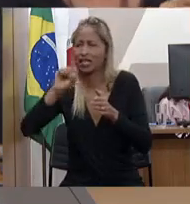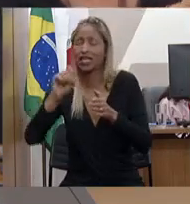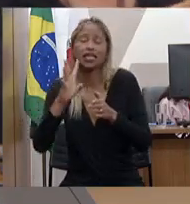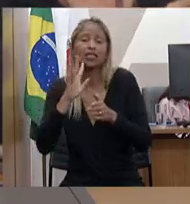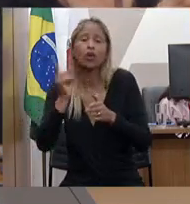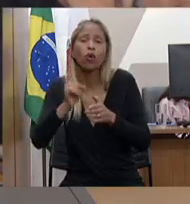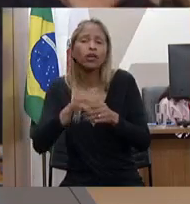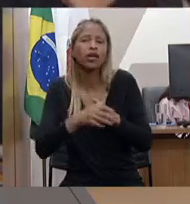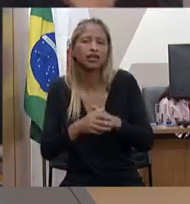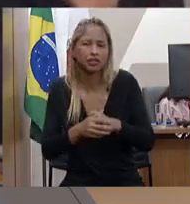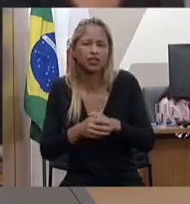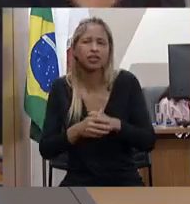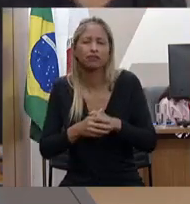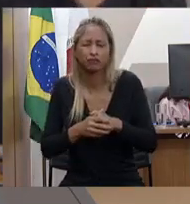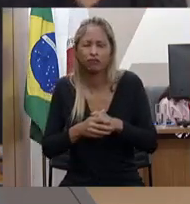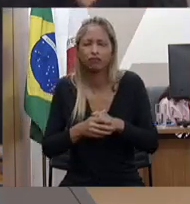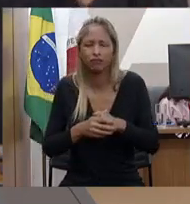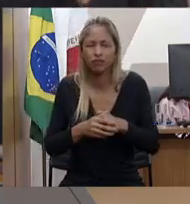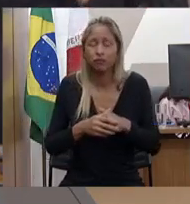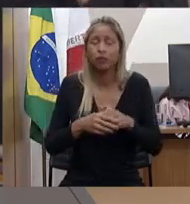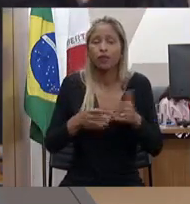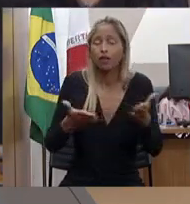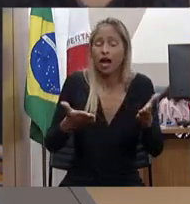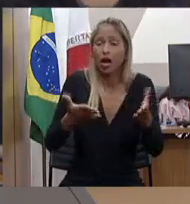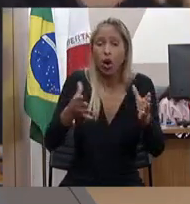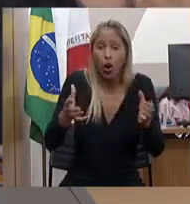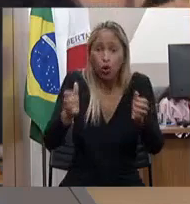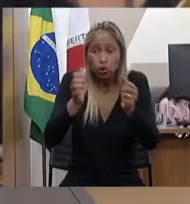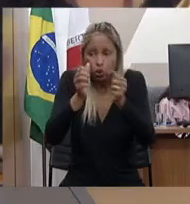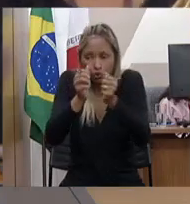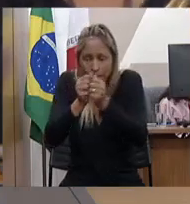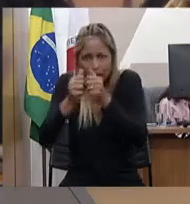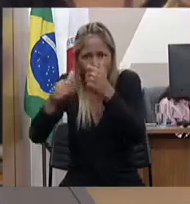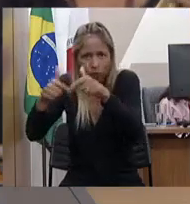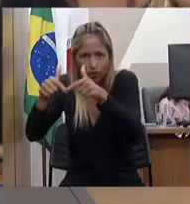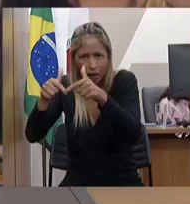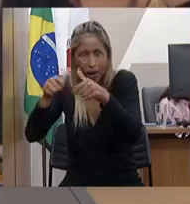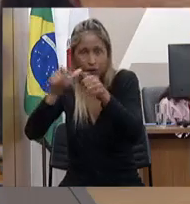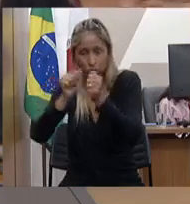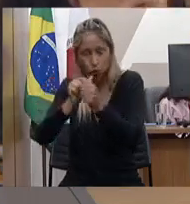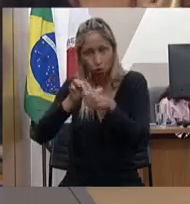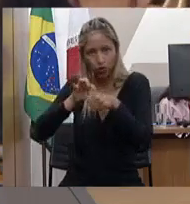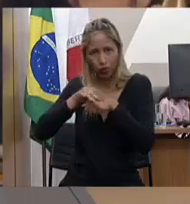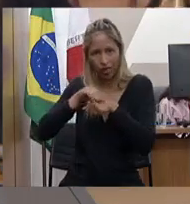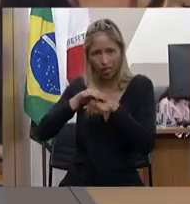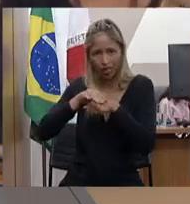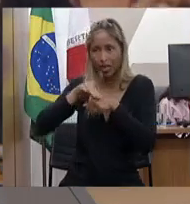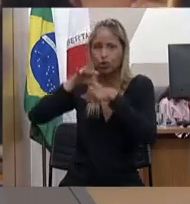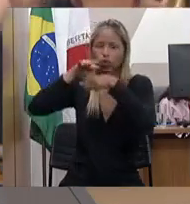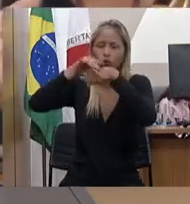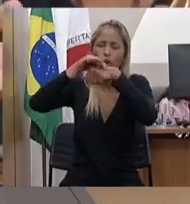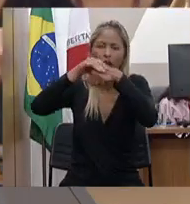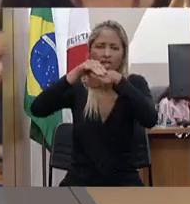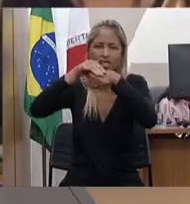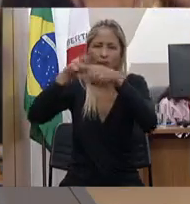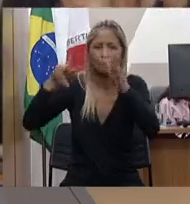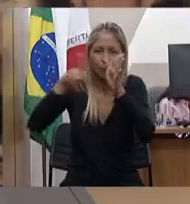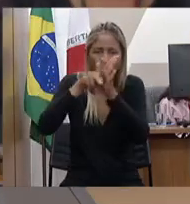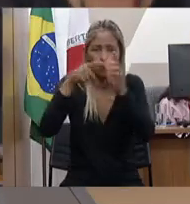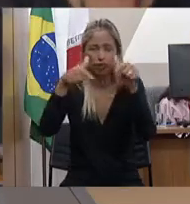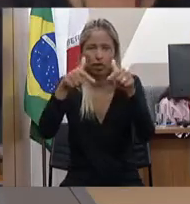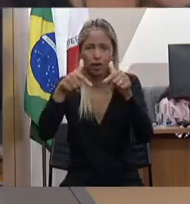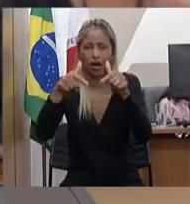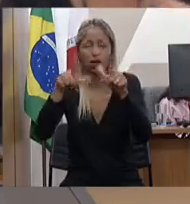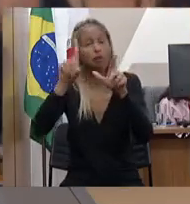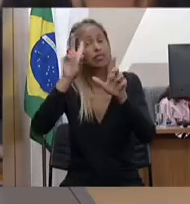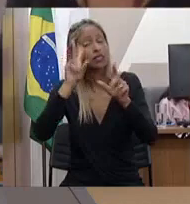passando e não sabe vincular ou juntar o trabalho com a doença quando a gente fala doença do trabalho Não